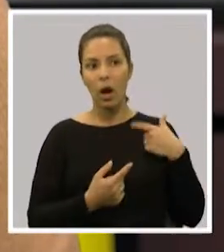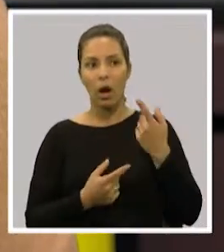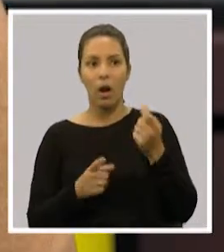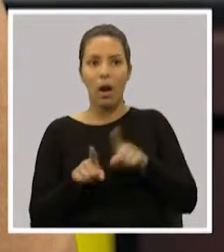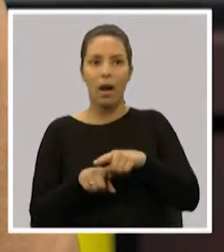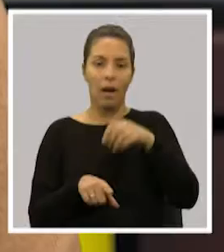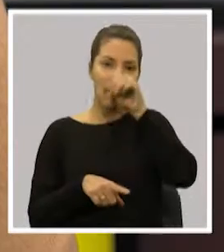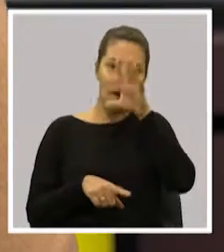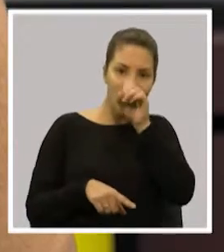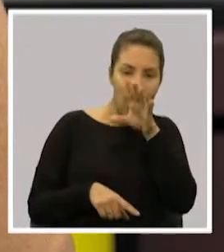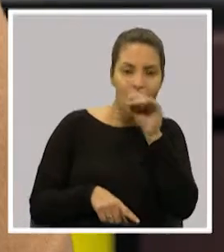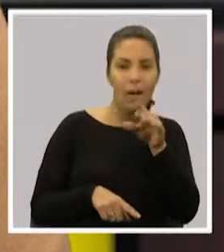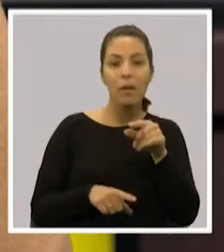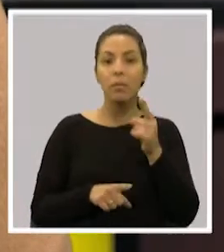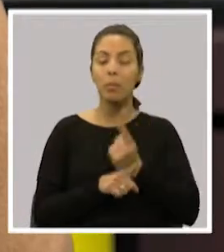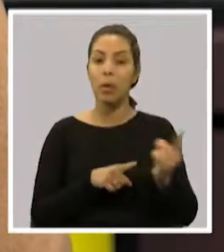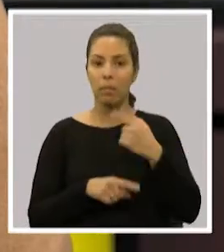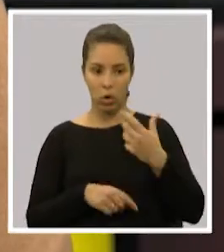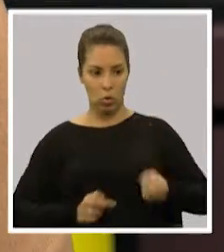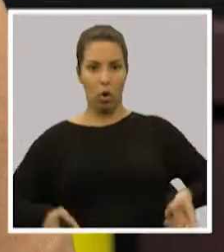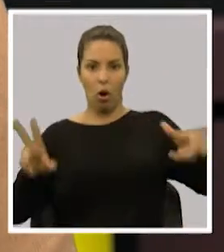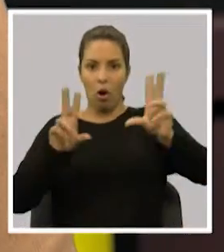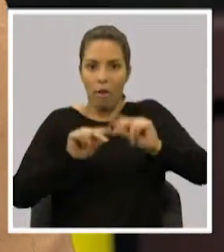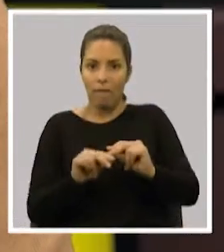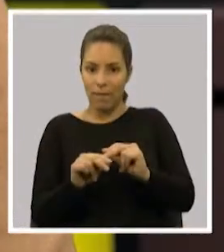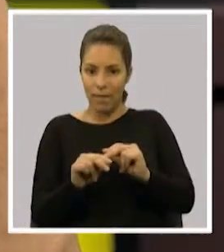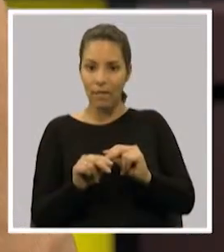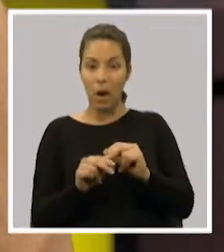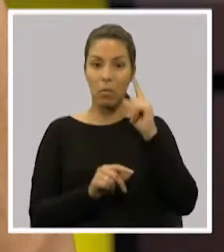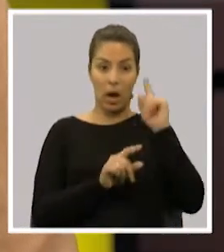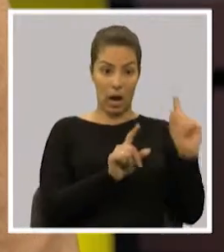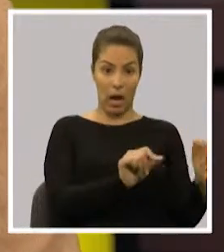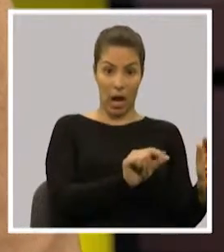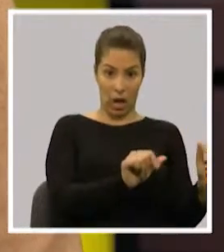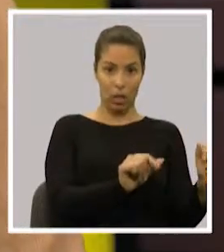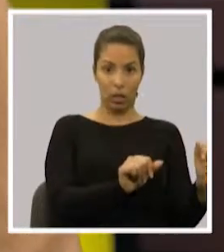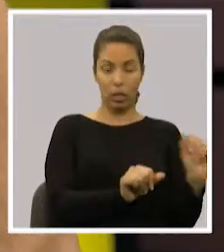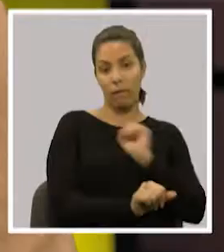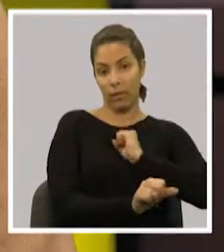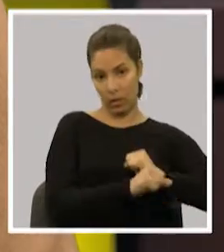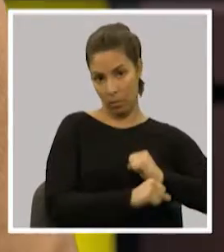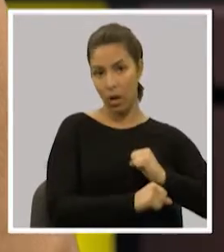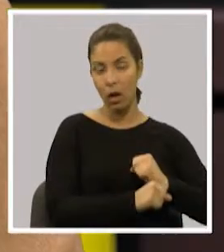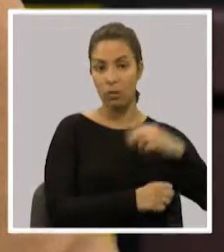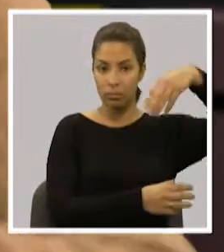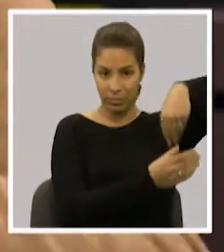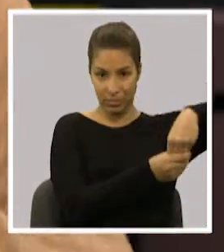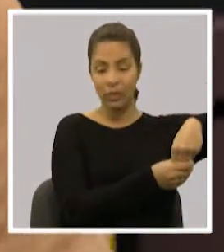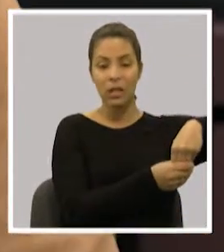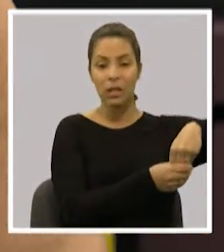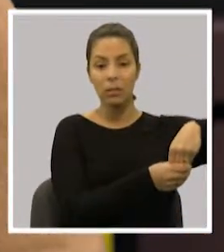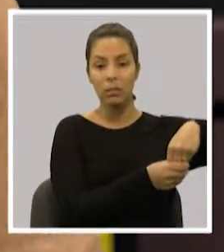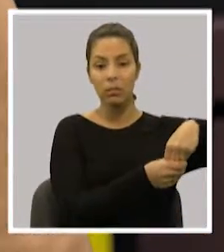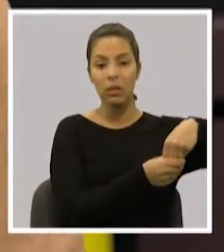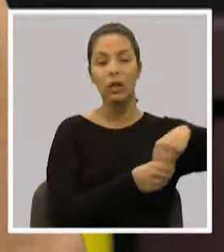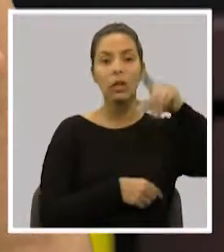aventura, porque para mim era tudo novo. Quer a utilização do meio rádio, que é muito fascinante, não é? Porque as pessoas, então nessa